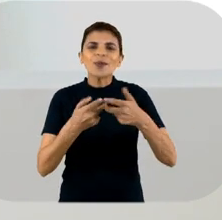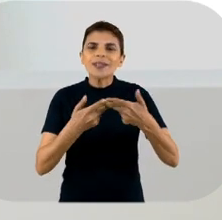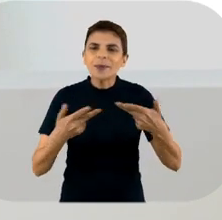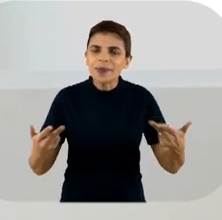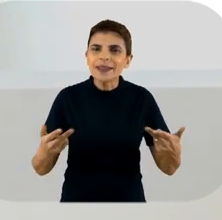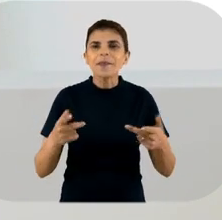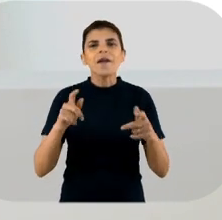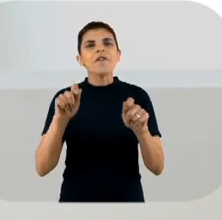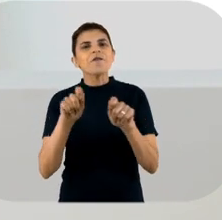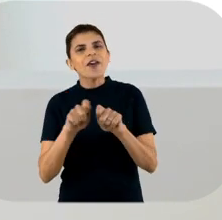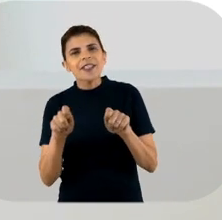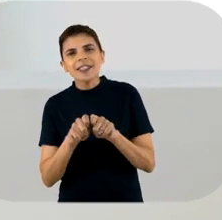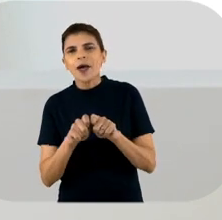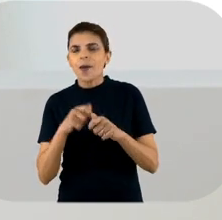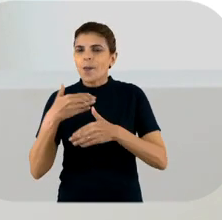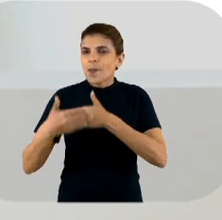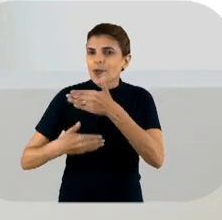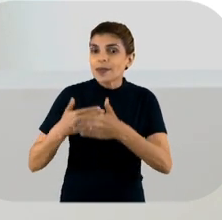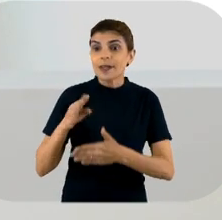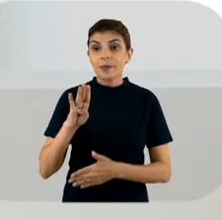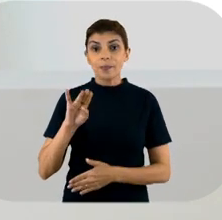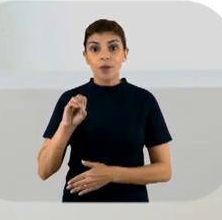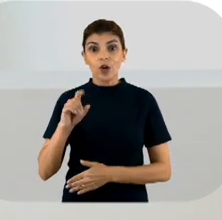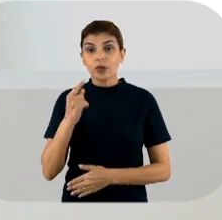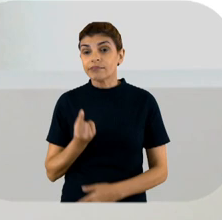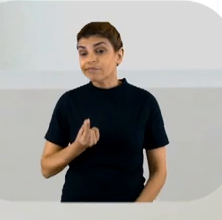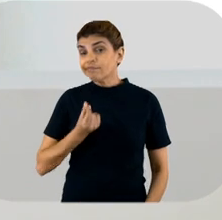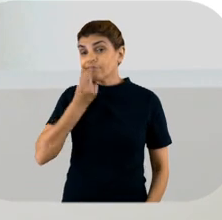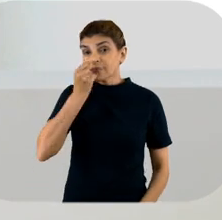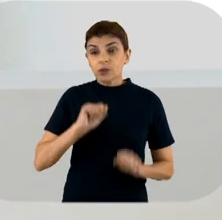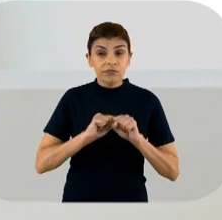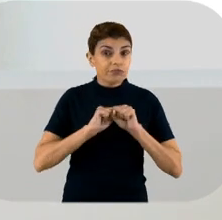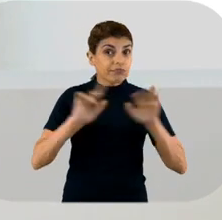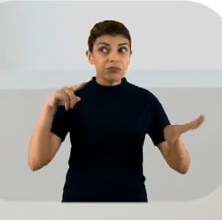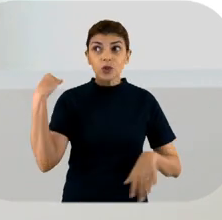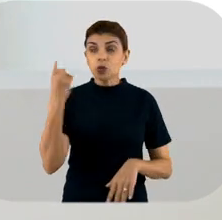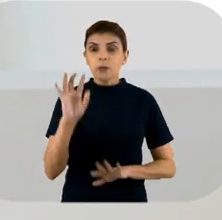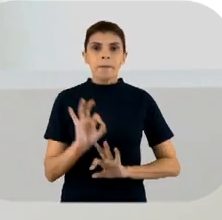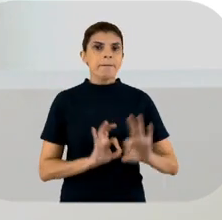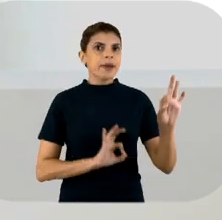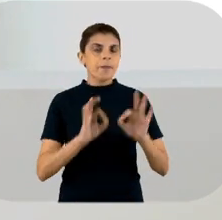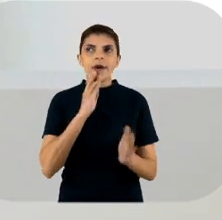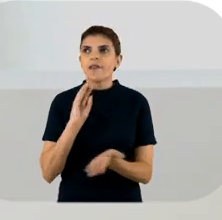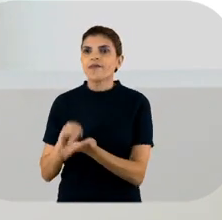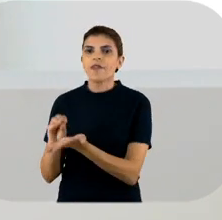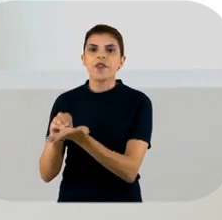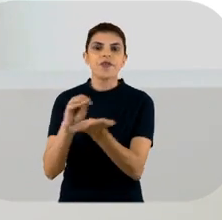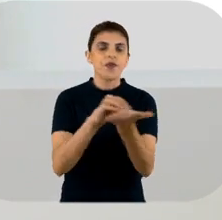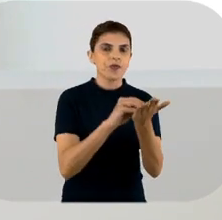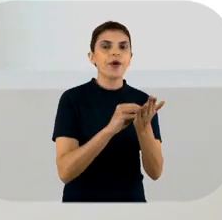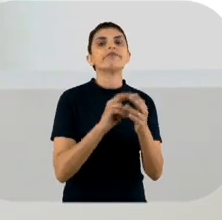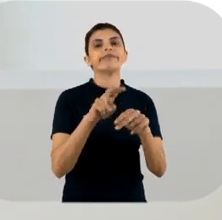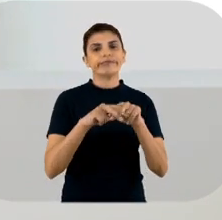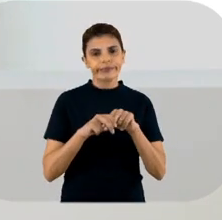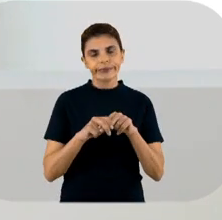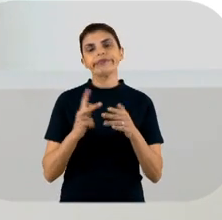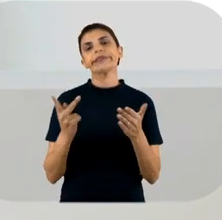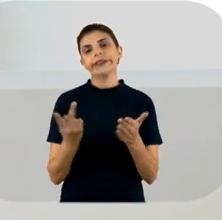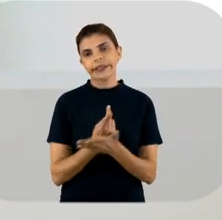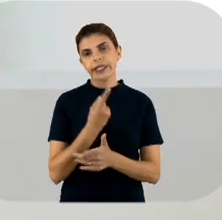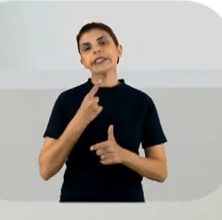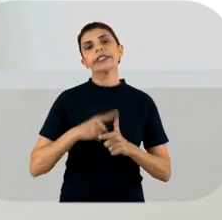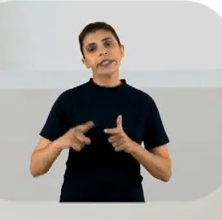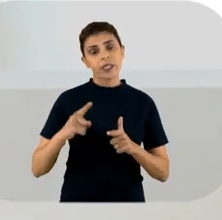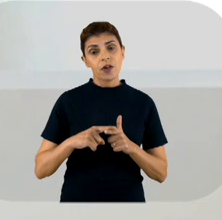os insumos para fazer as reações de biologia molecular não são infinitos, o mundo todo está se preparando para enfrentar um grande número de